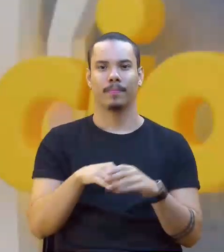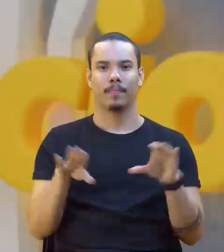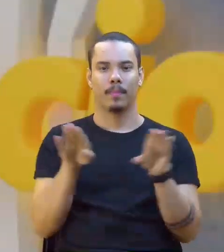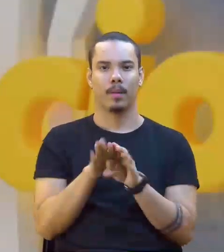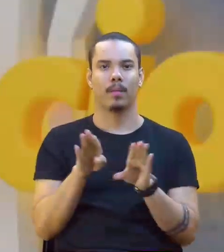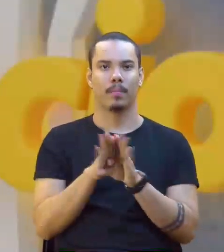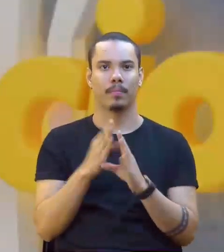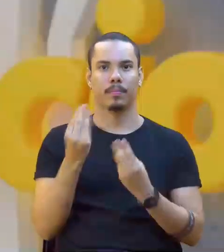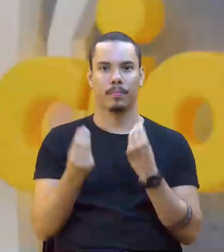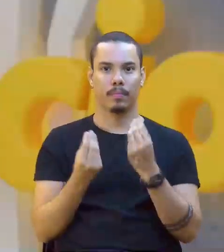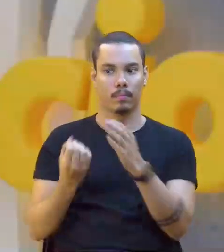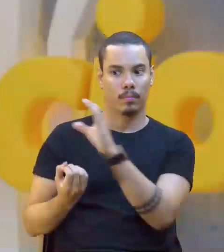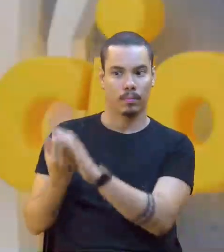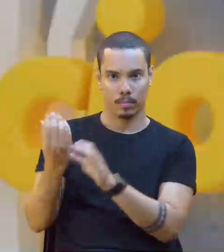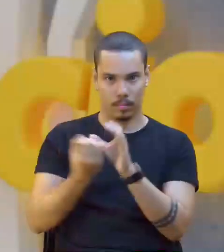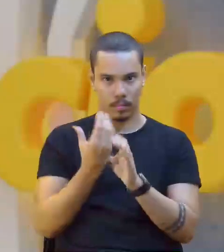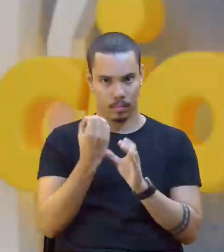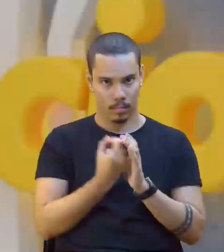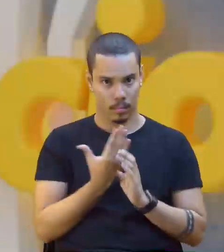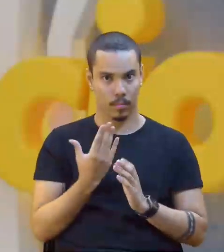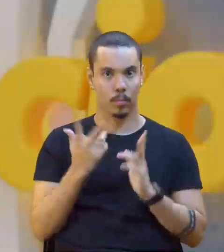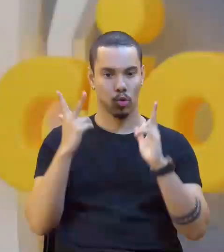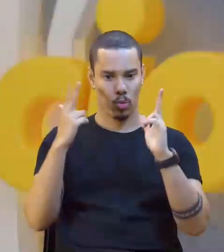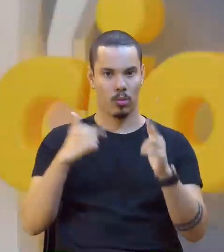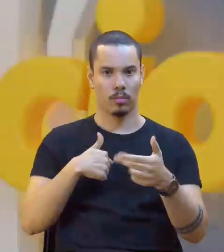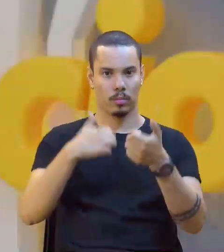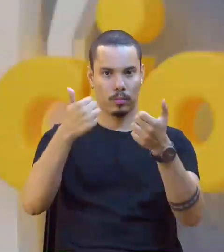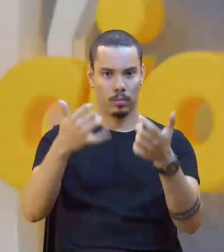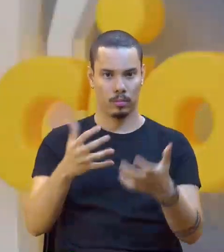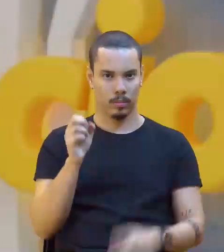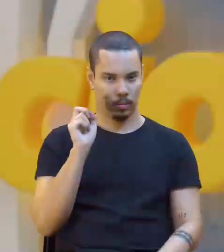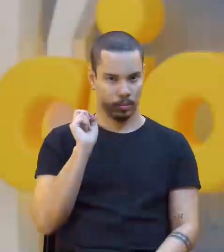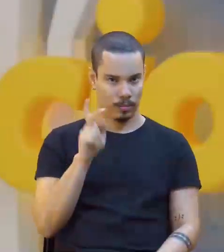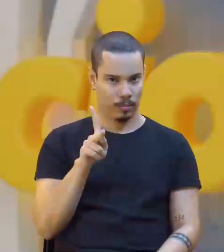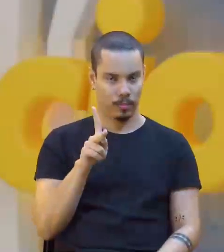né, que surgem aí, né, como essa aí que eu acabei de falar.